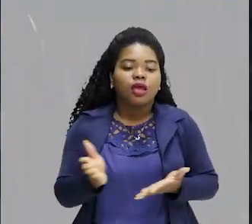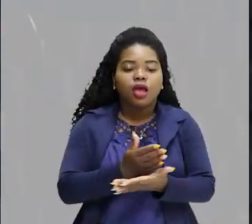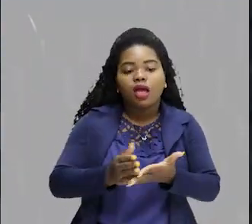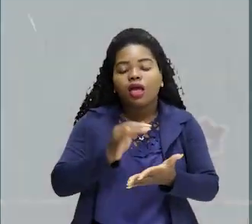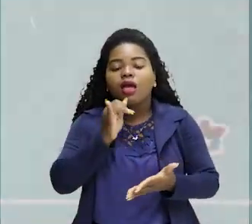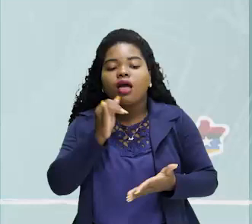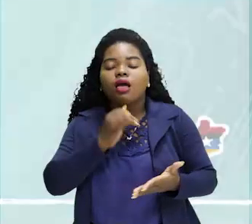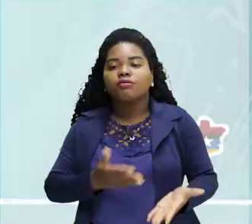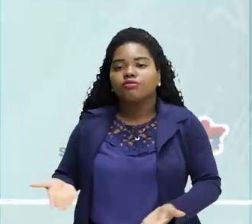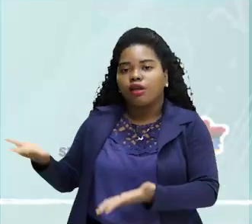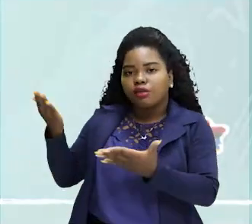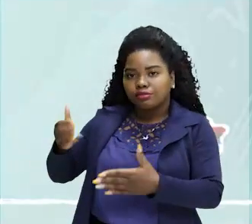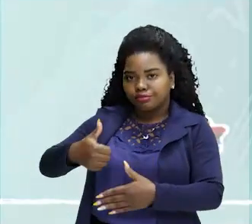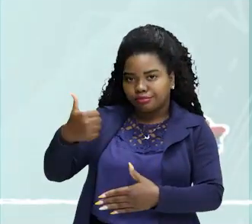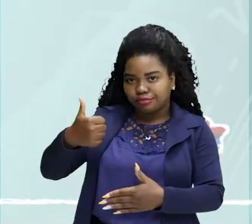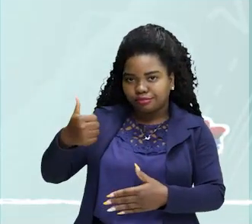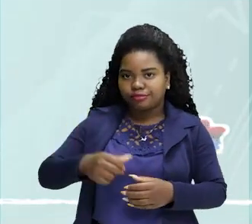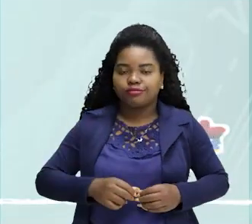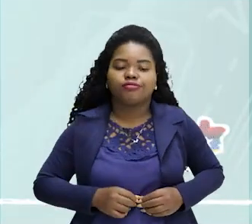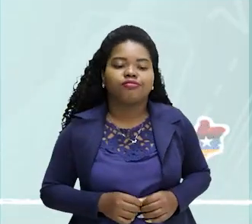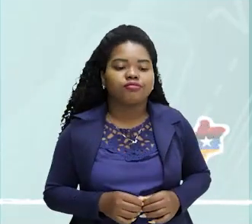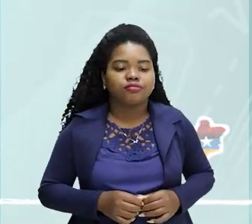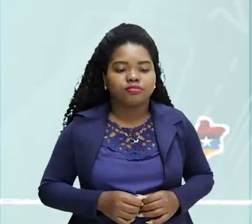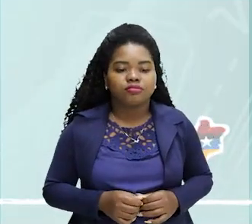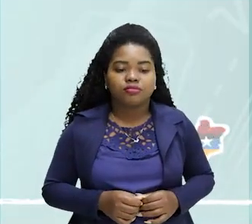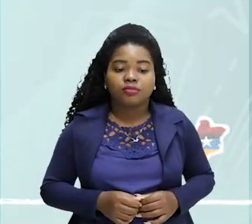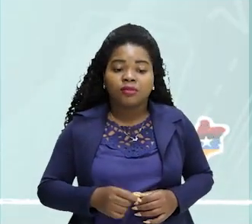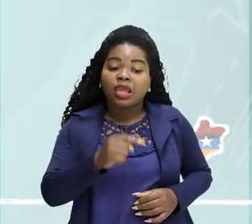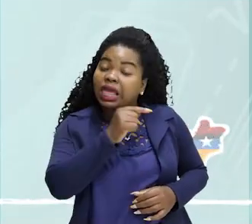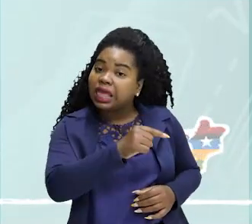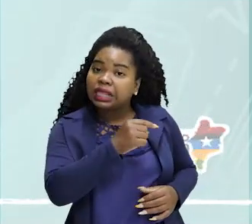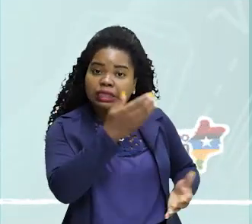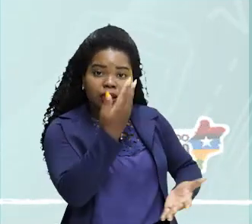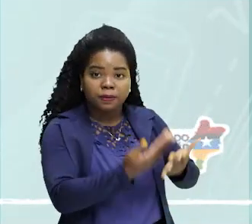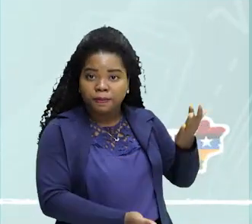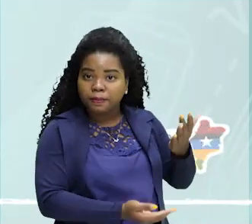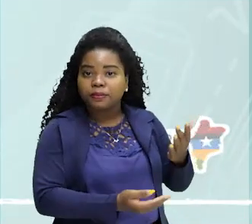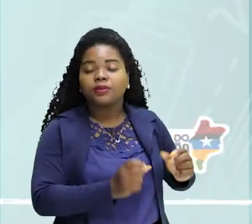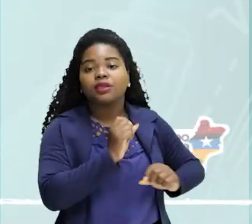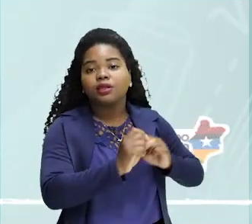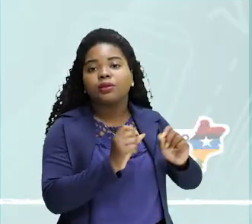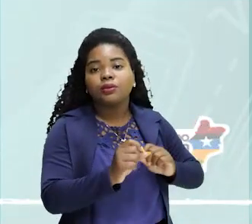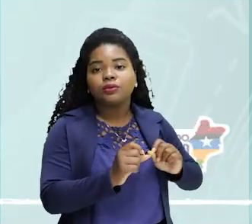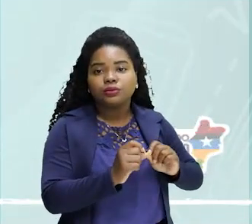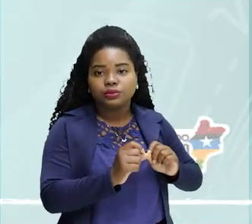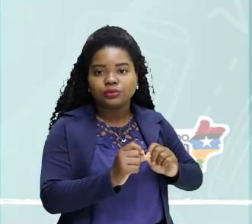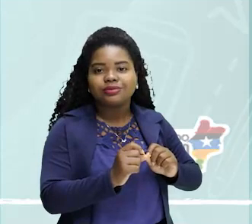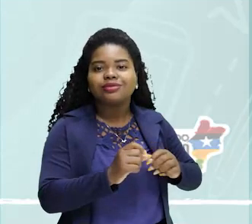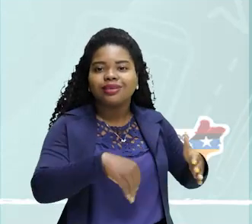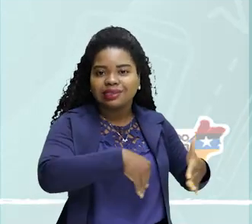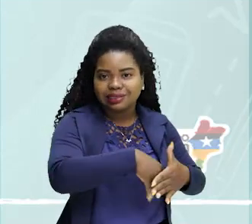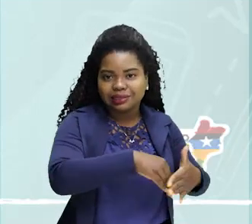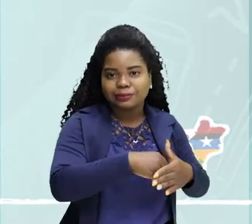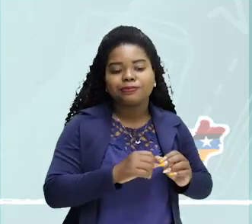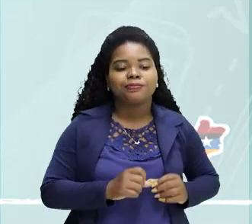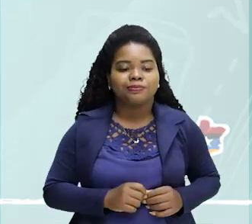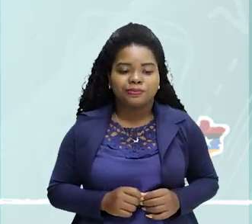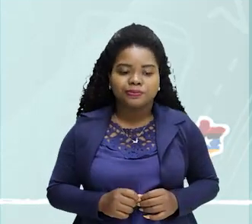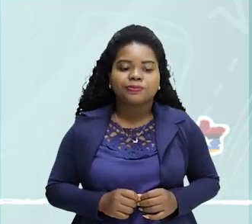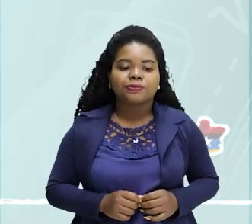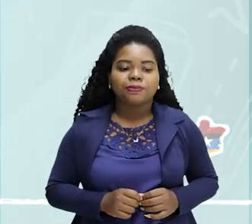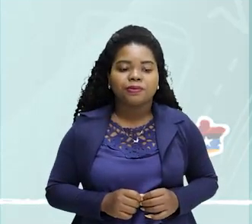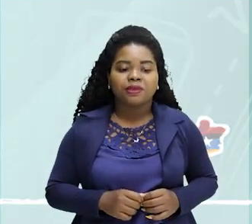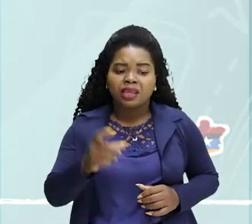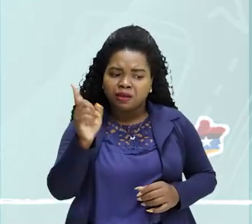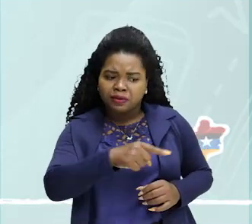did not lose the match. Eles não perderam o jogo. I didn't cancel the meeting. Eu não cancelei a reunião.